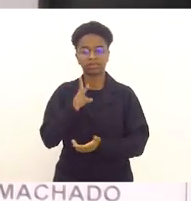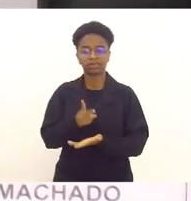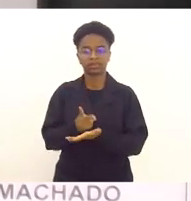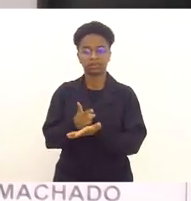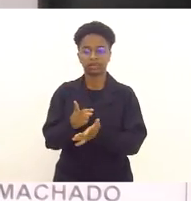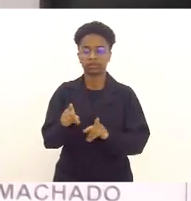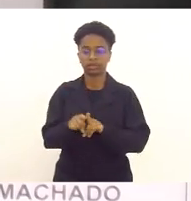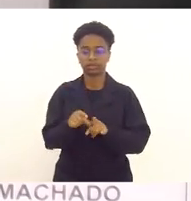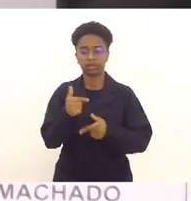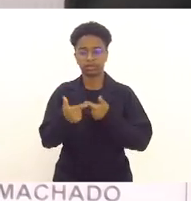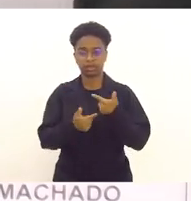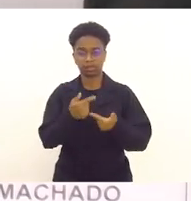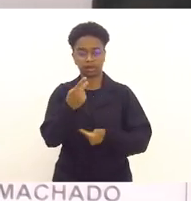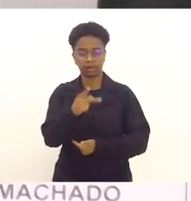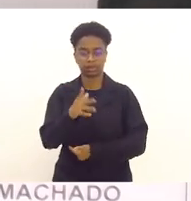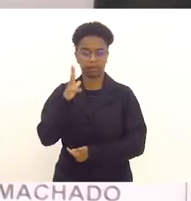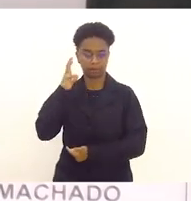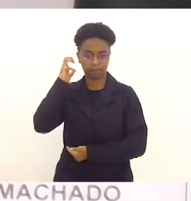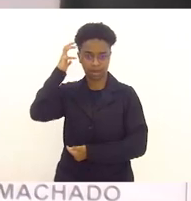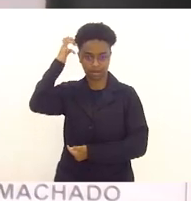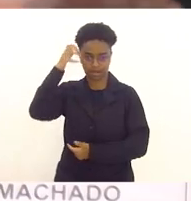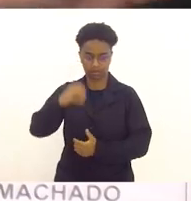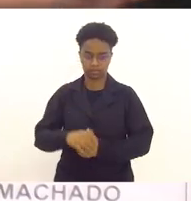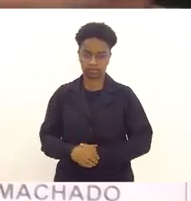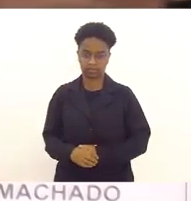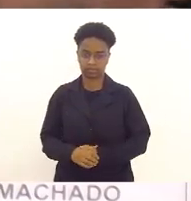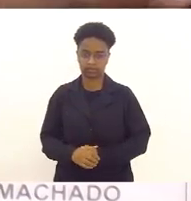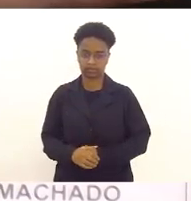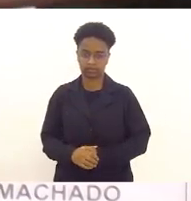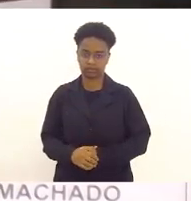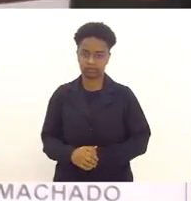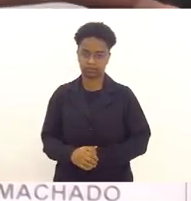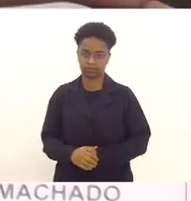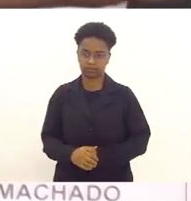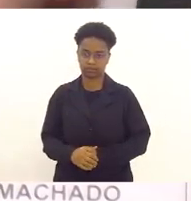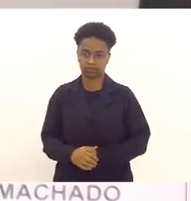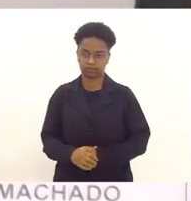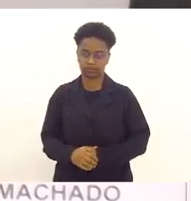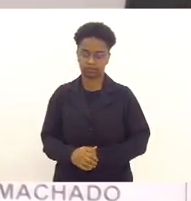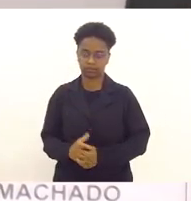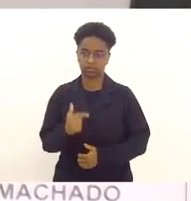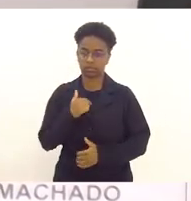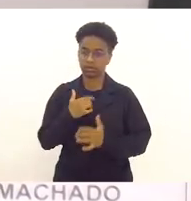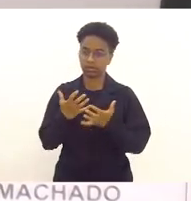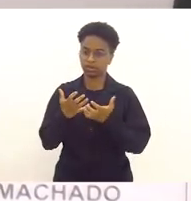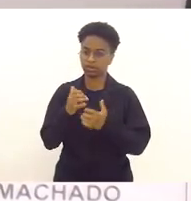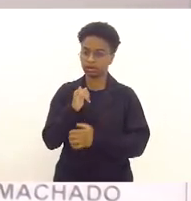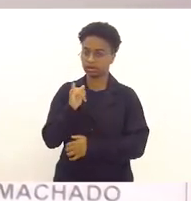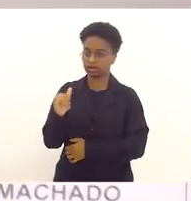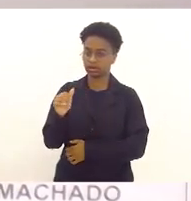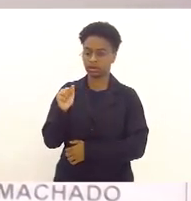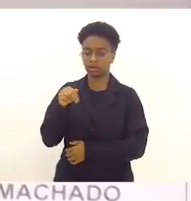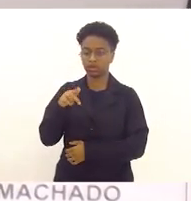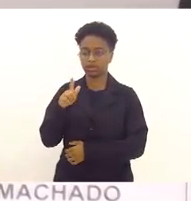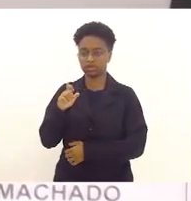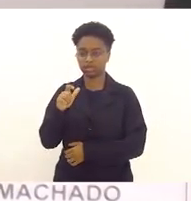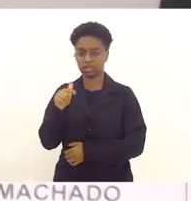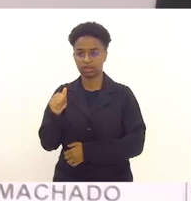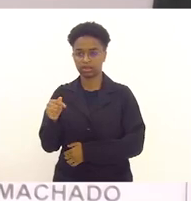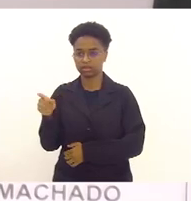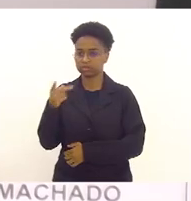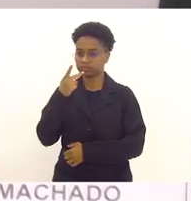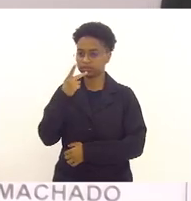o trabalho feito por Marielle Franco gostaria que de dizer Ângela que você fala foi